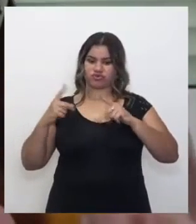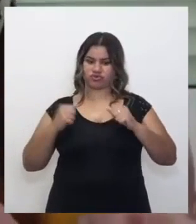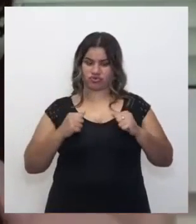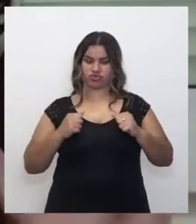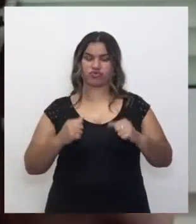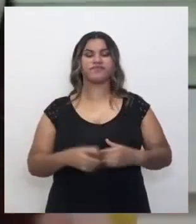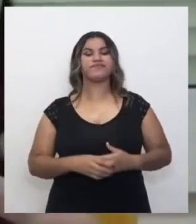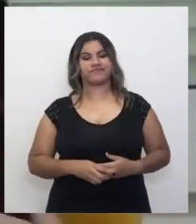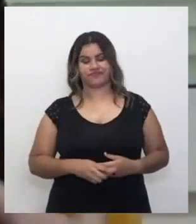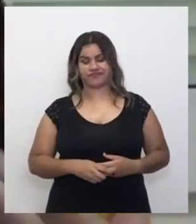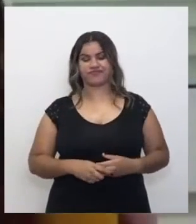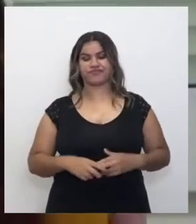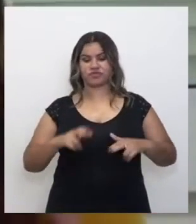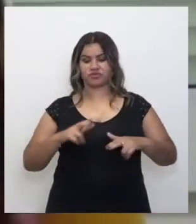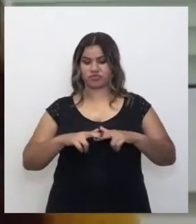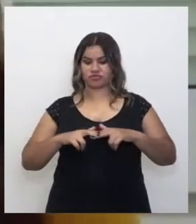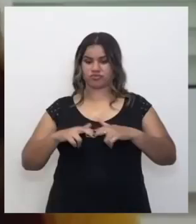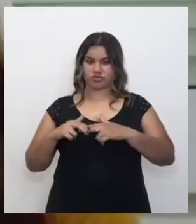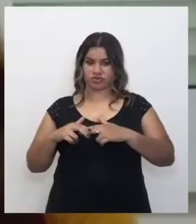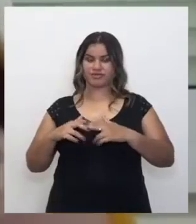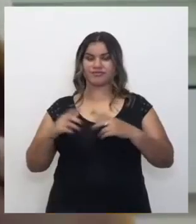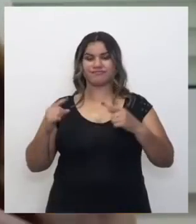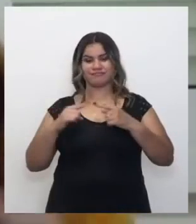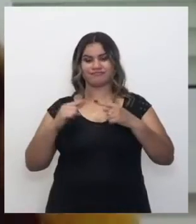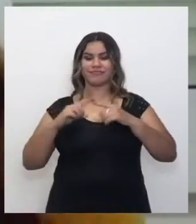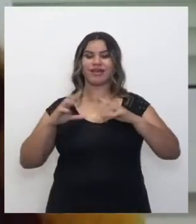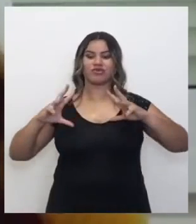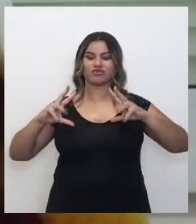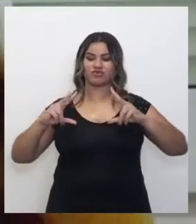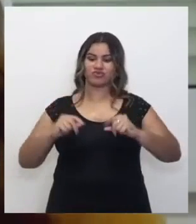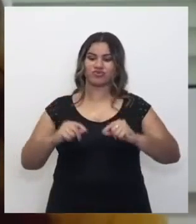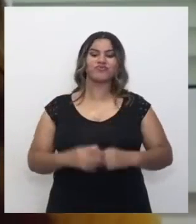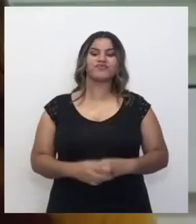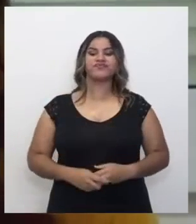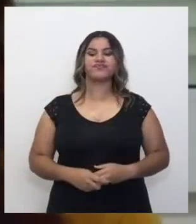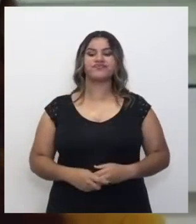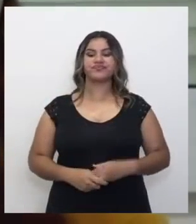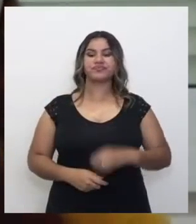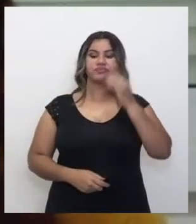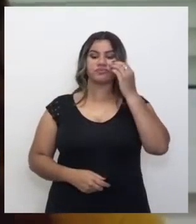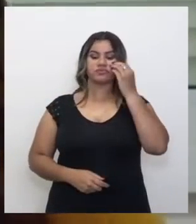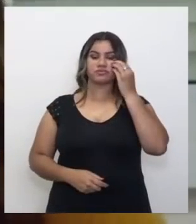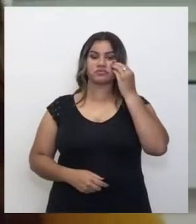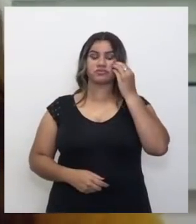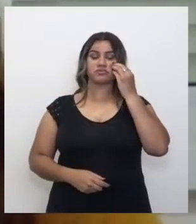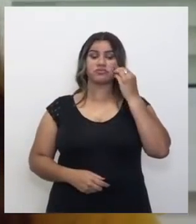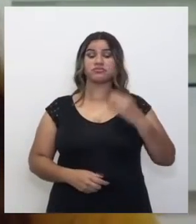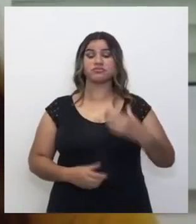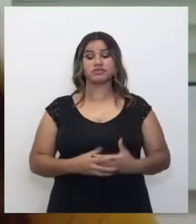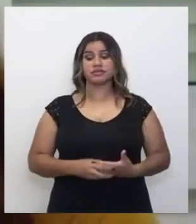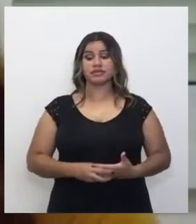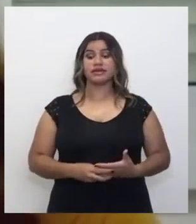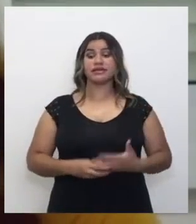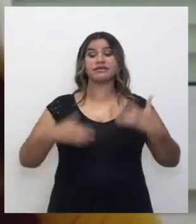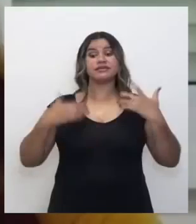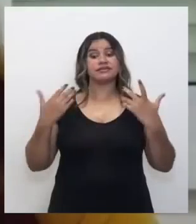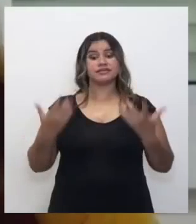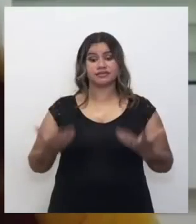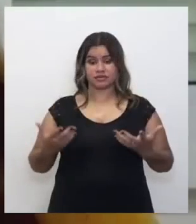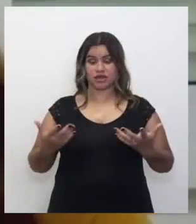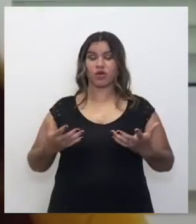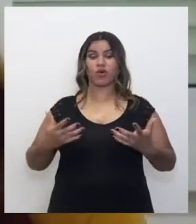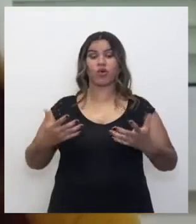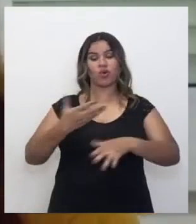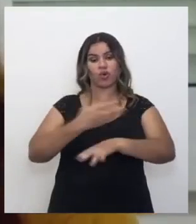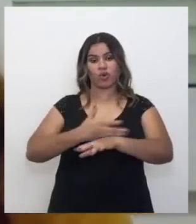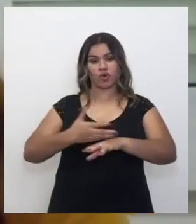exceção. Portanto, é cara a todas nós, certo? A todos nós. Então, lá em O Cotidiano e a